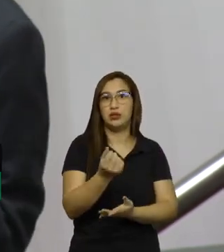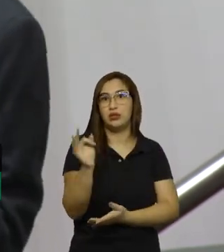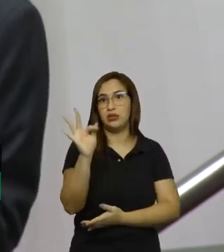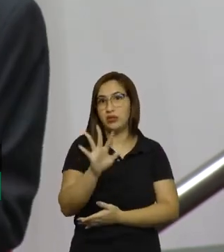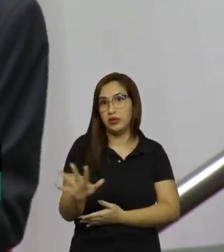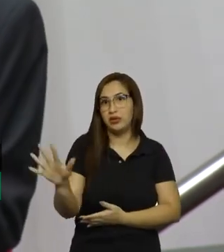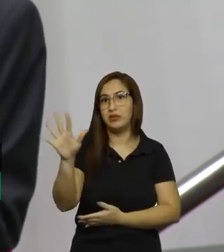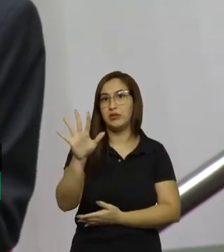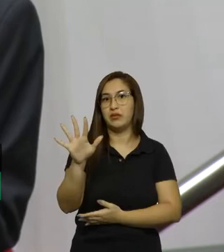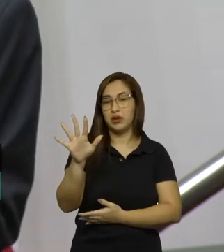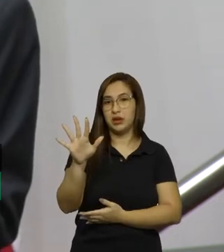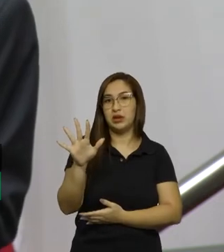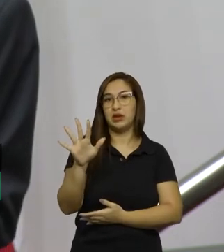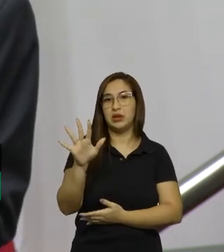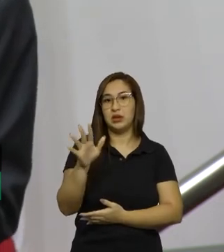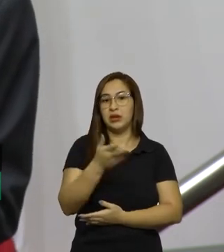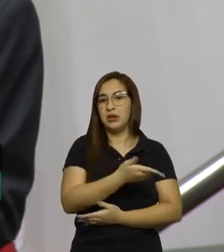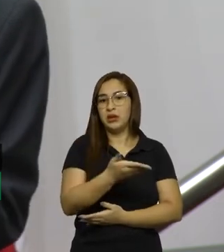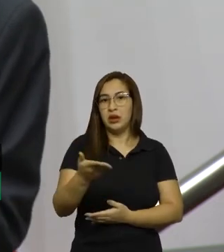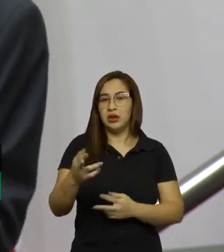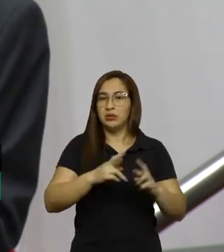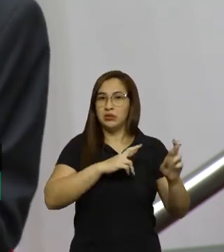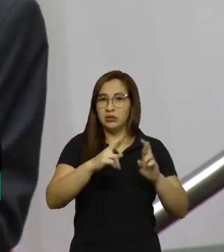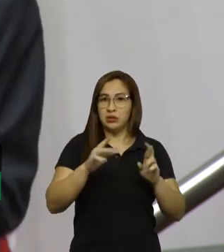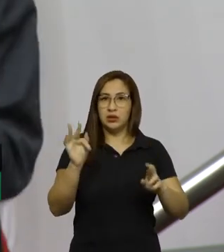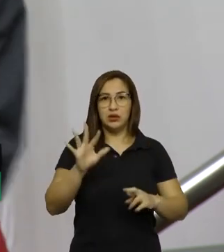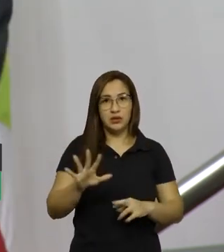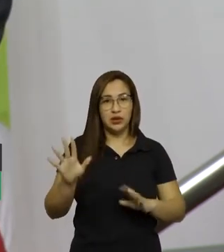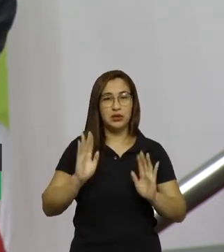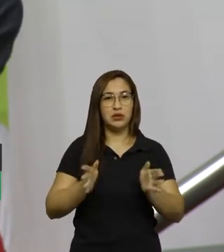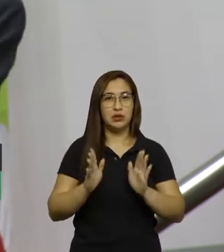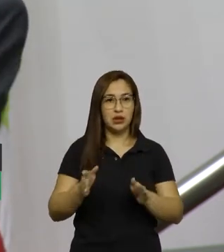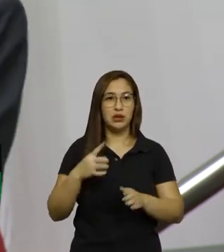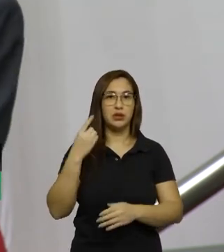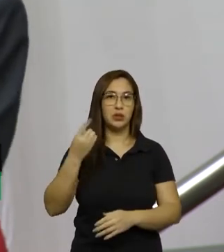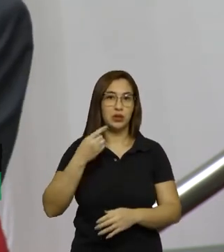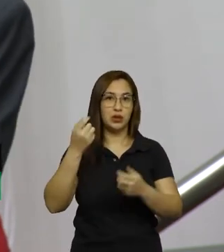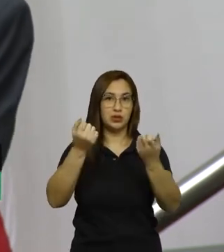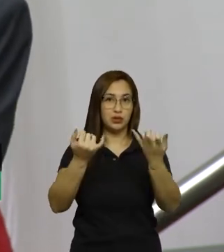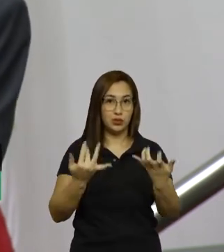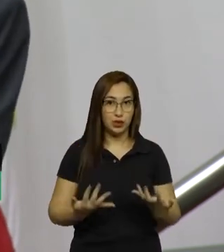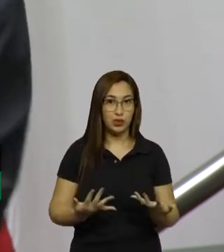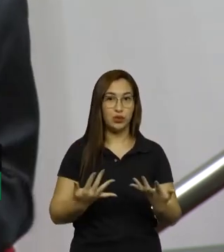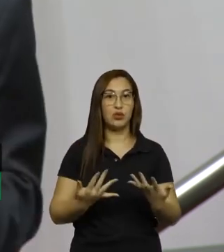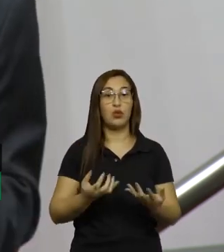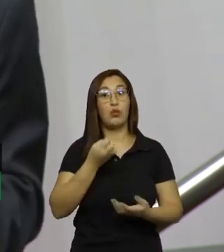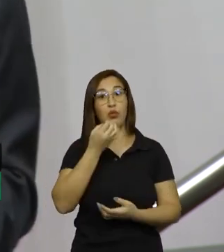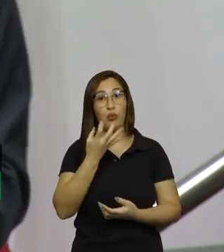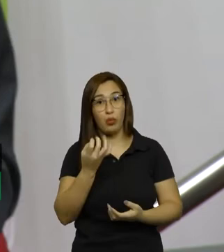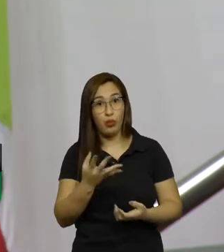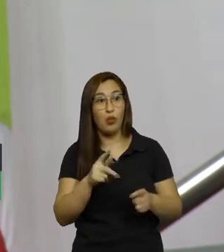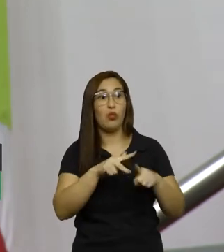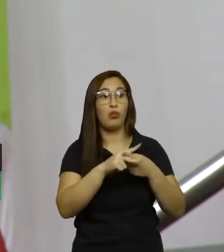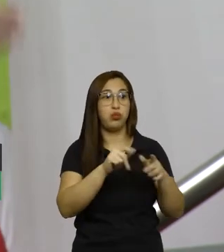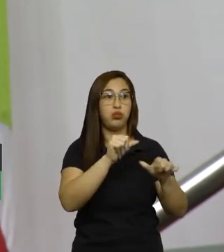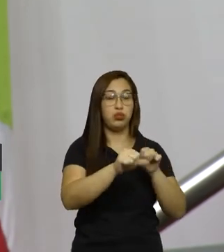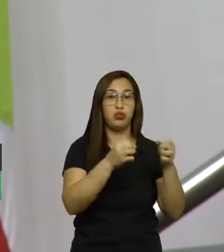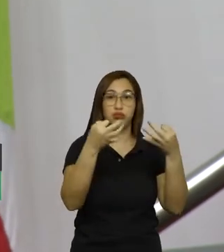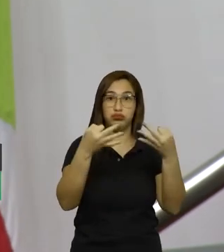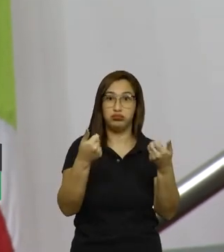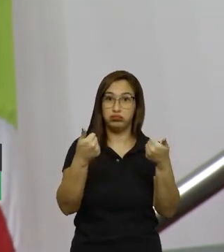nas rodovias federais, como disse o deputado Adriano, que bom se deu para arrumar lá, mas o que convencer é